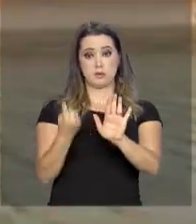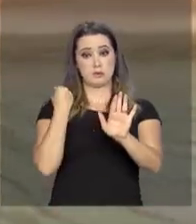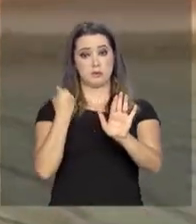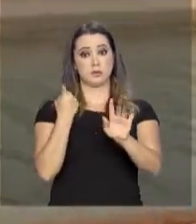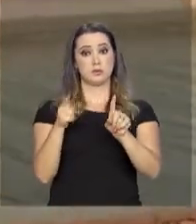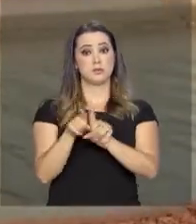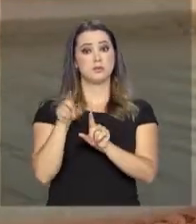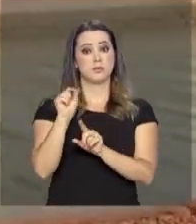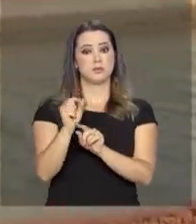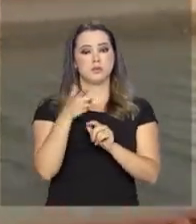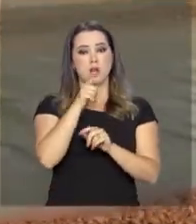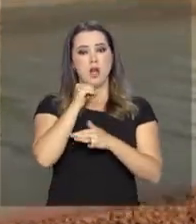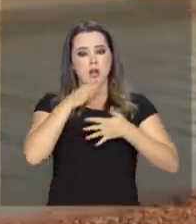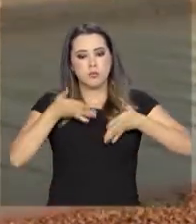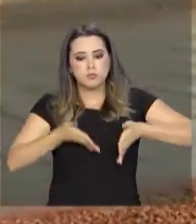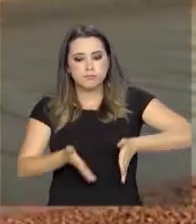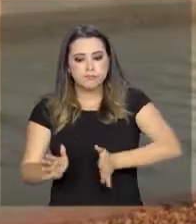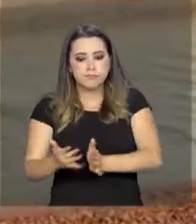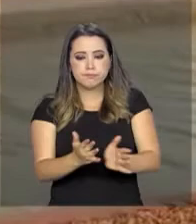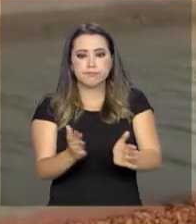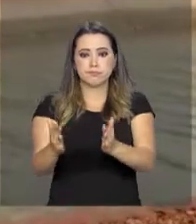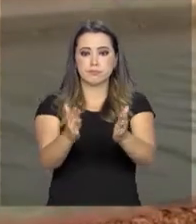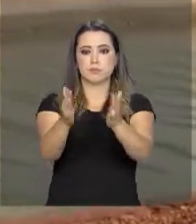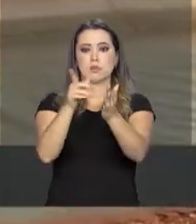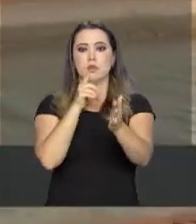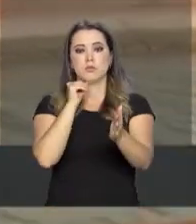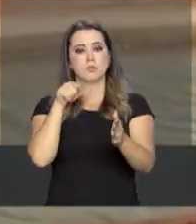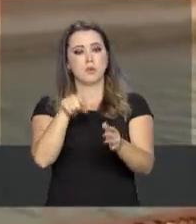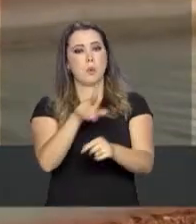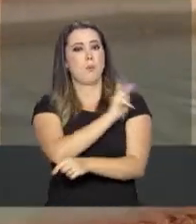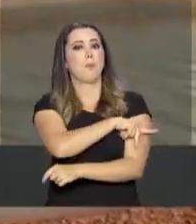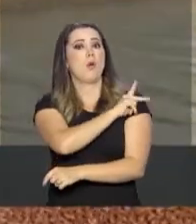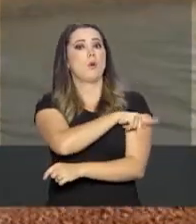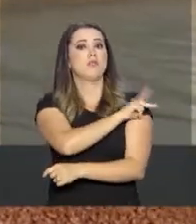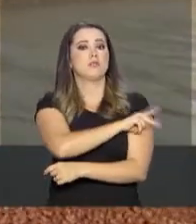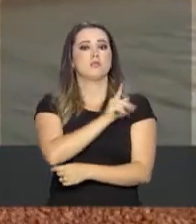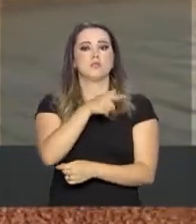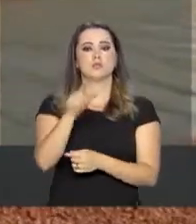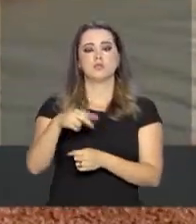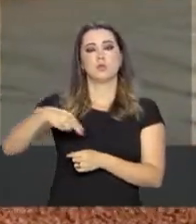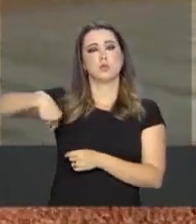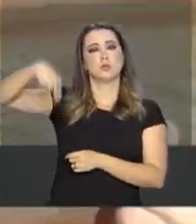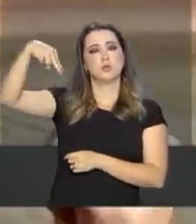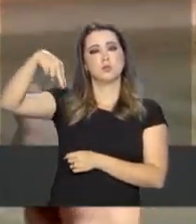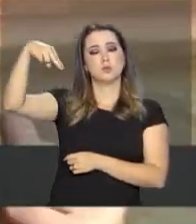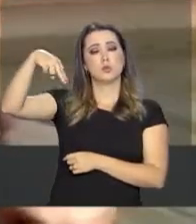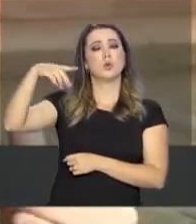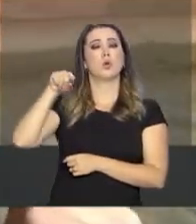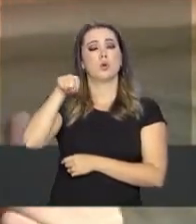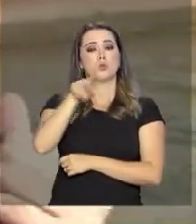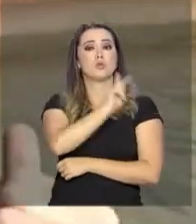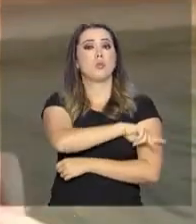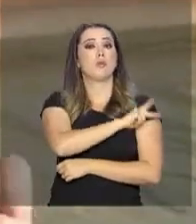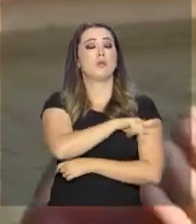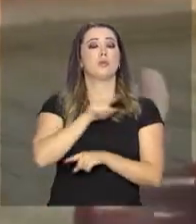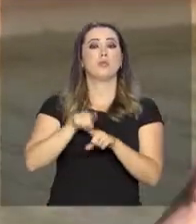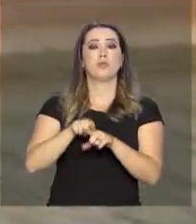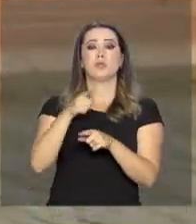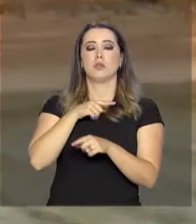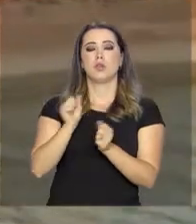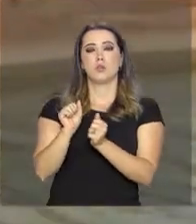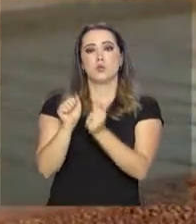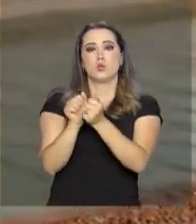chamado perímetro irrigado de Tabuleiros Litorâneos no Piauí, fica no norte do estado. Ele é abastecido pelo